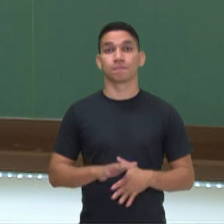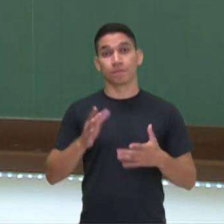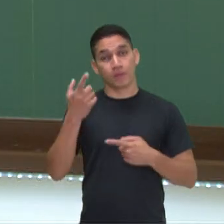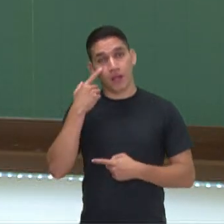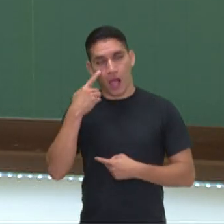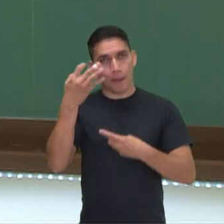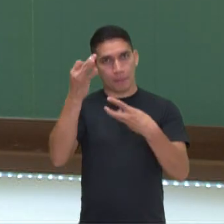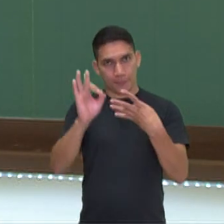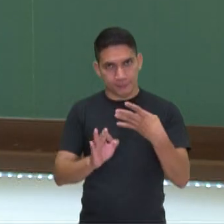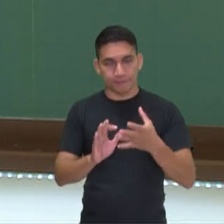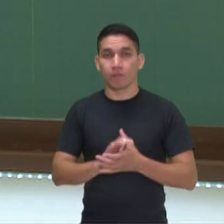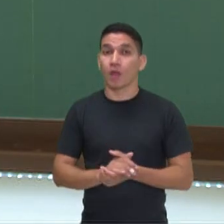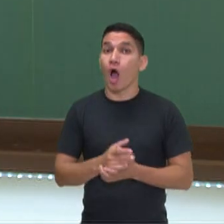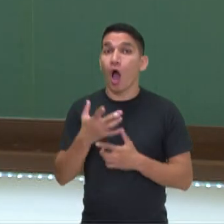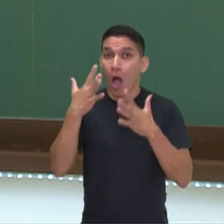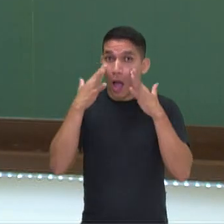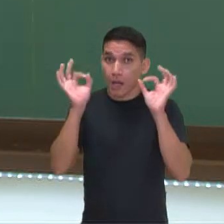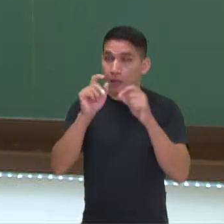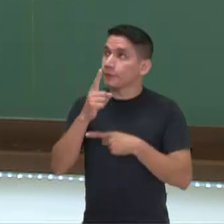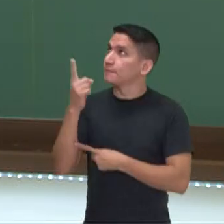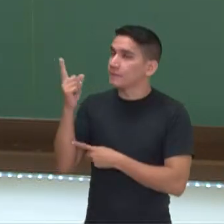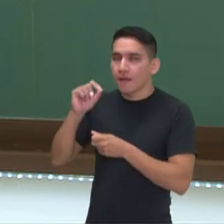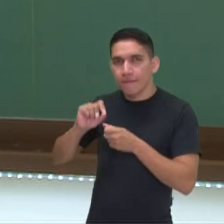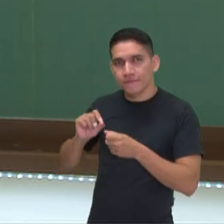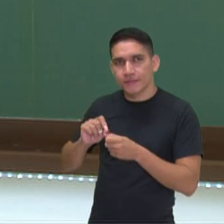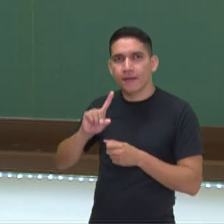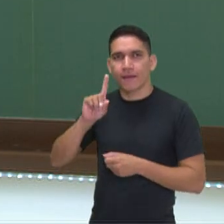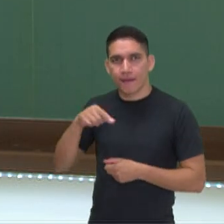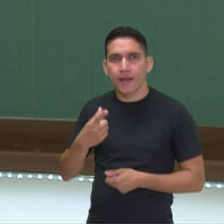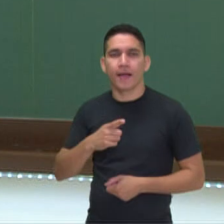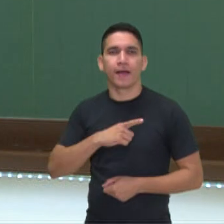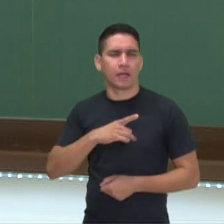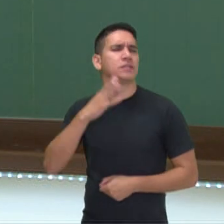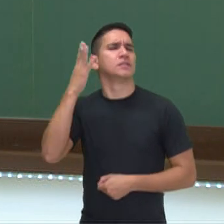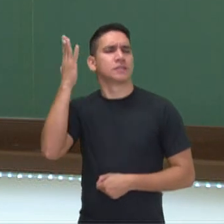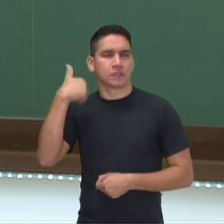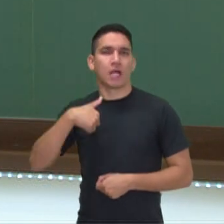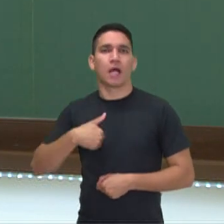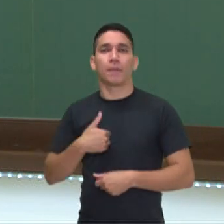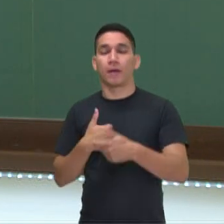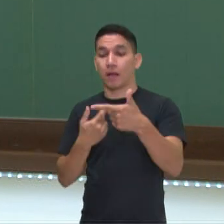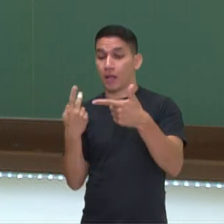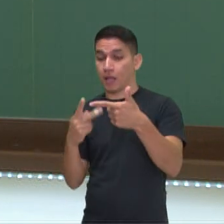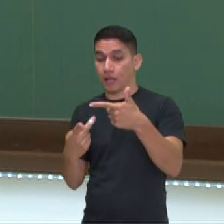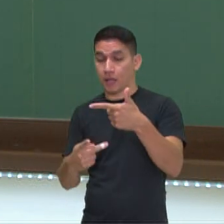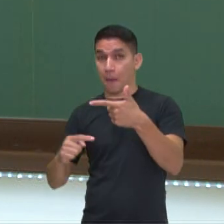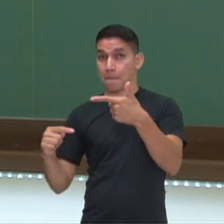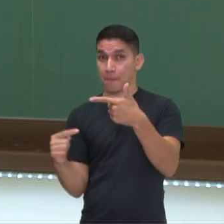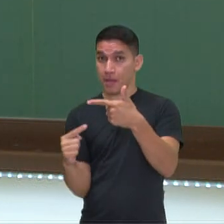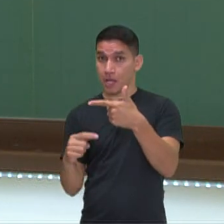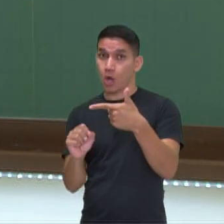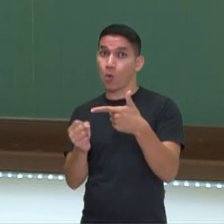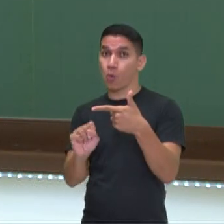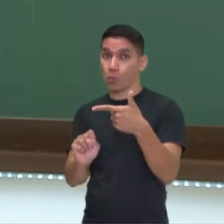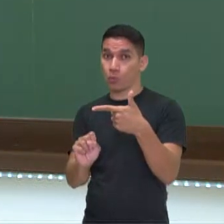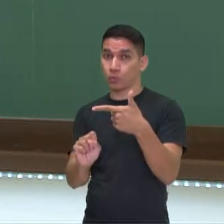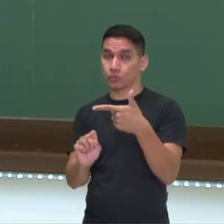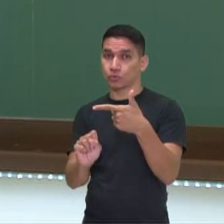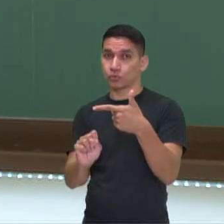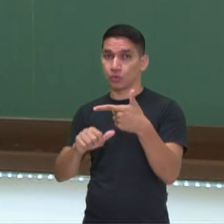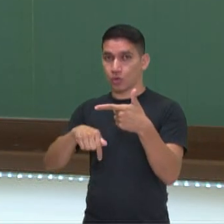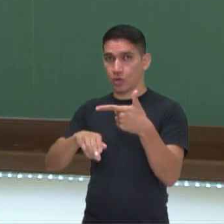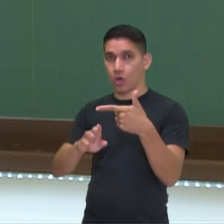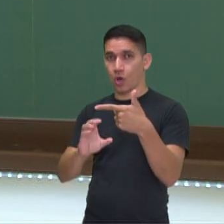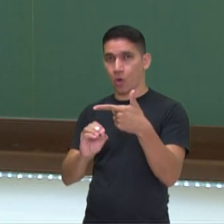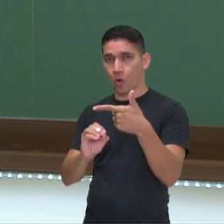Vamos corrigir? Então, veja, nós sabemos que o quociente vale menos 8 e o resto é